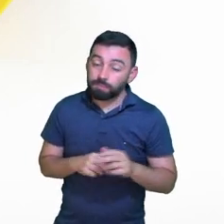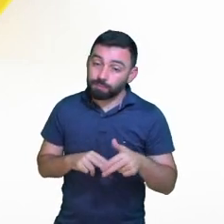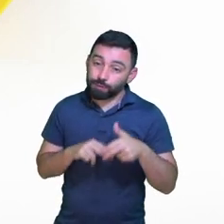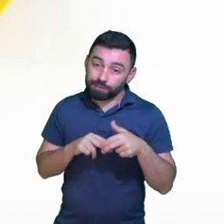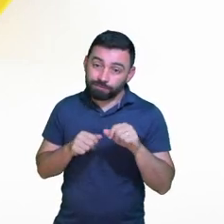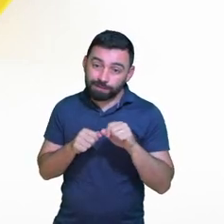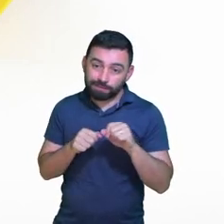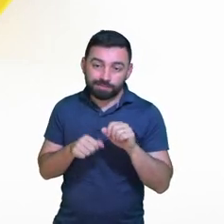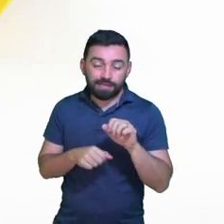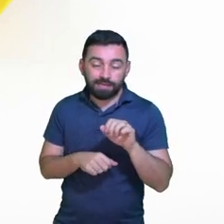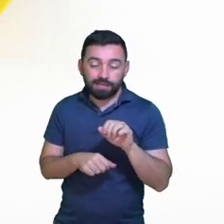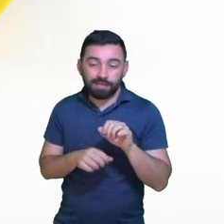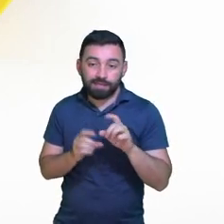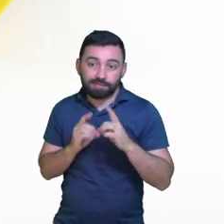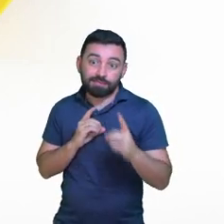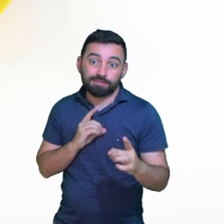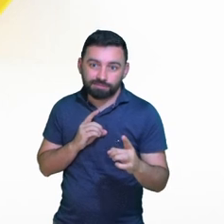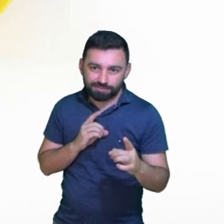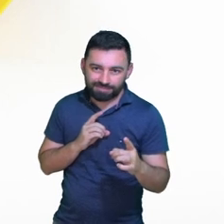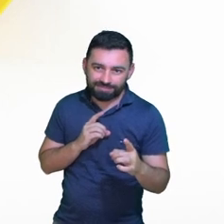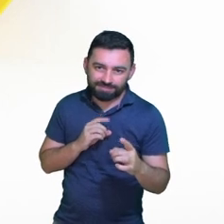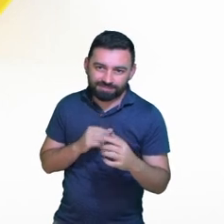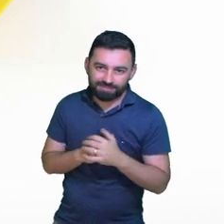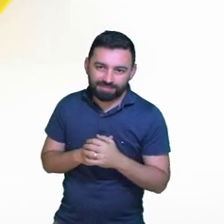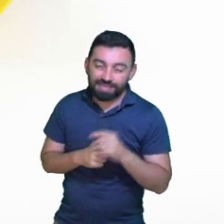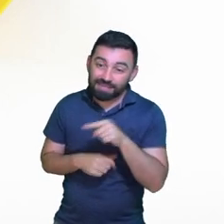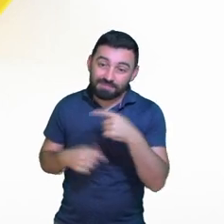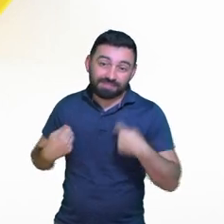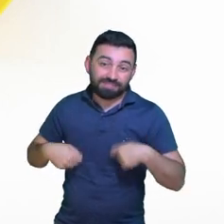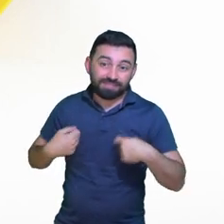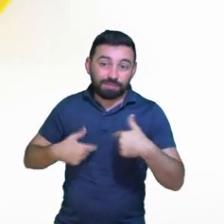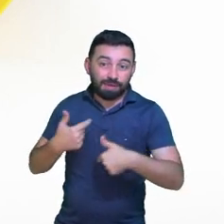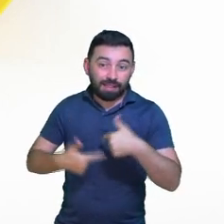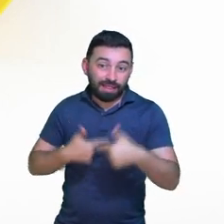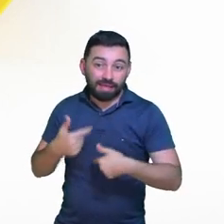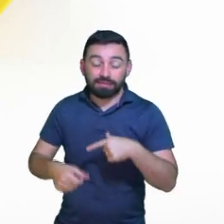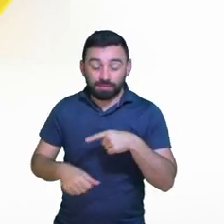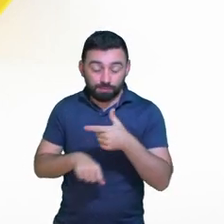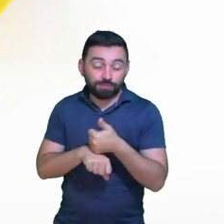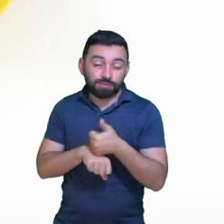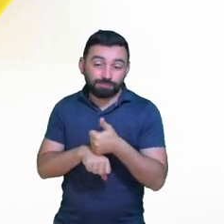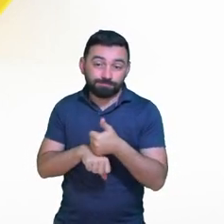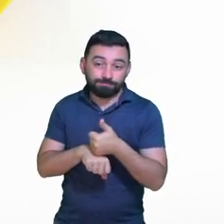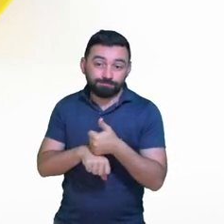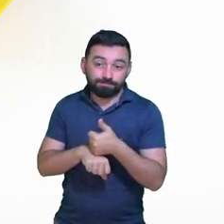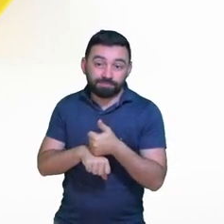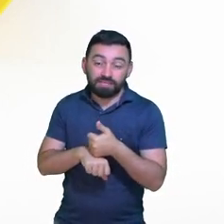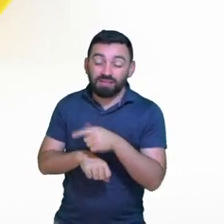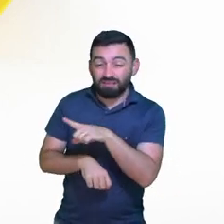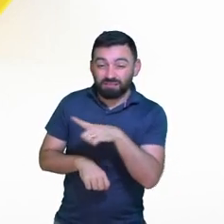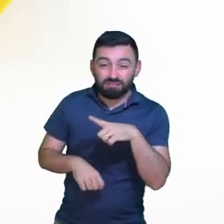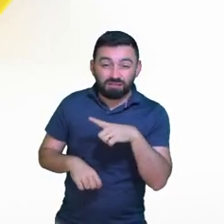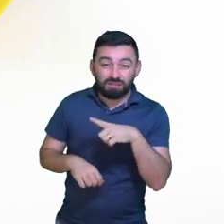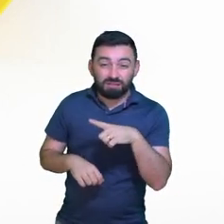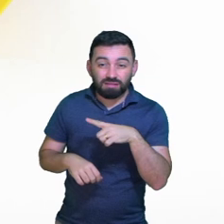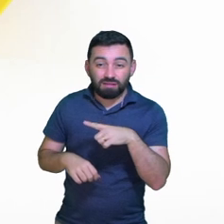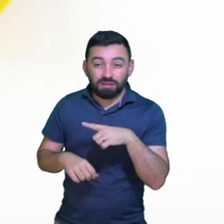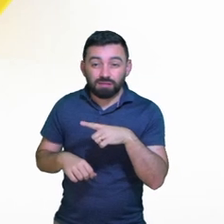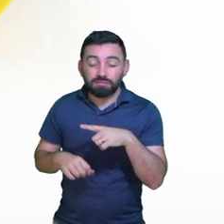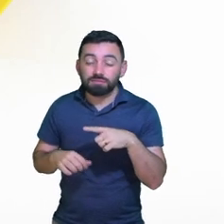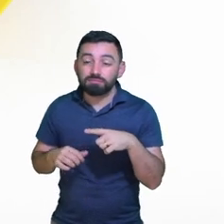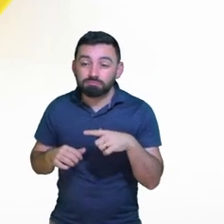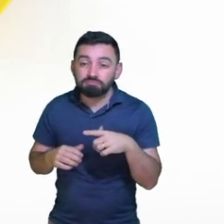EAD ele ele tem ele precisa trabalhar ele tem uma profissão ele tem uma classe social mais inferior